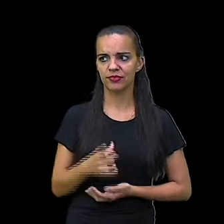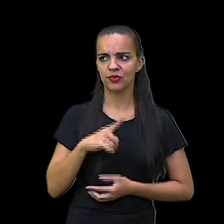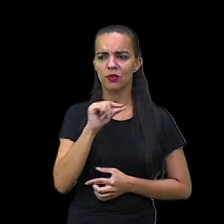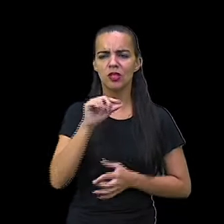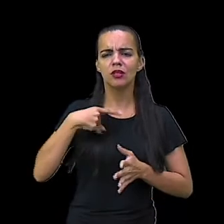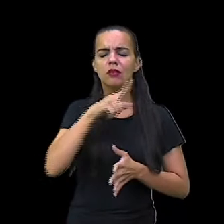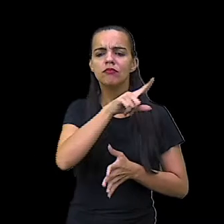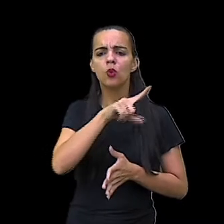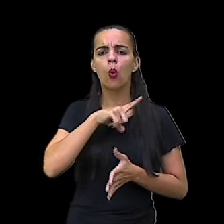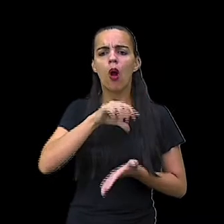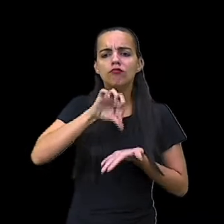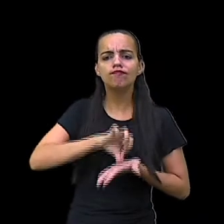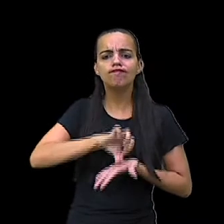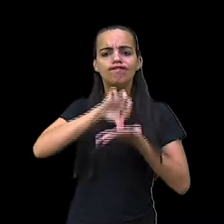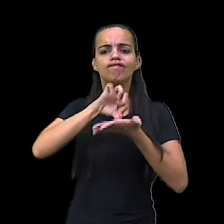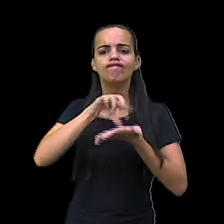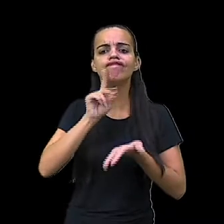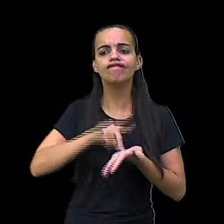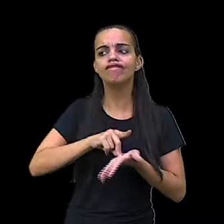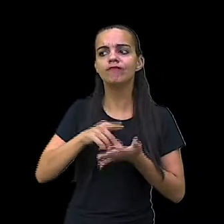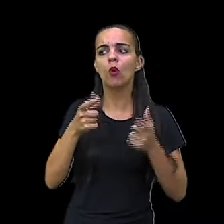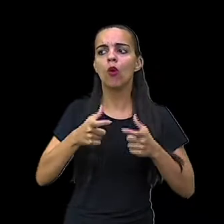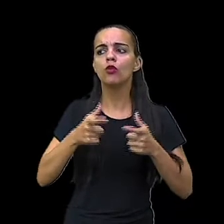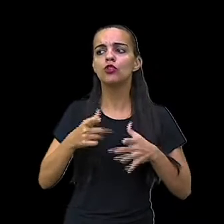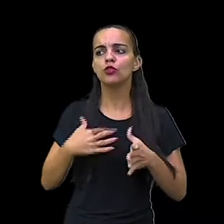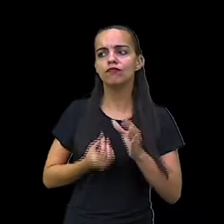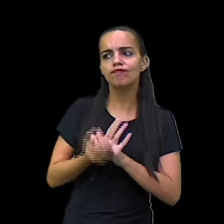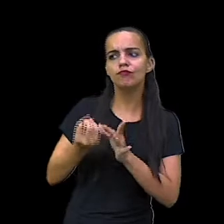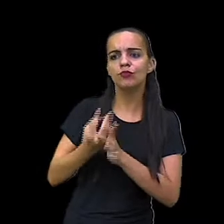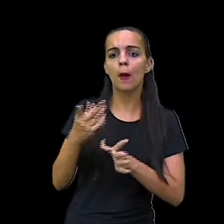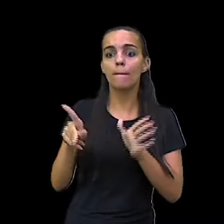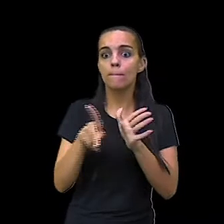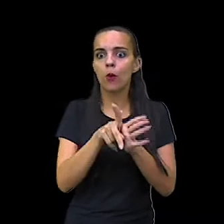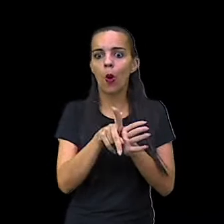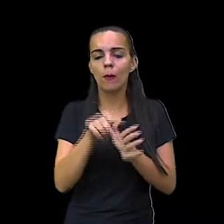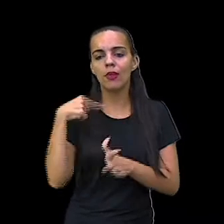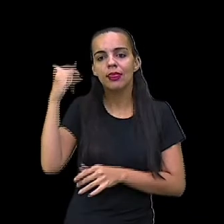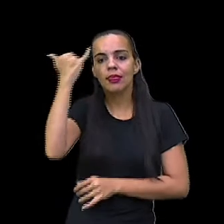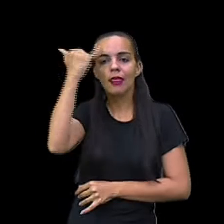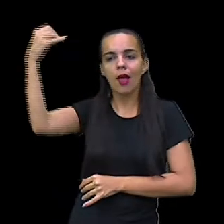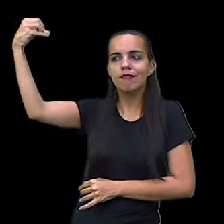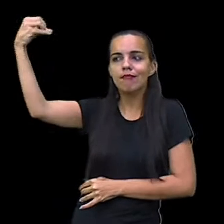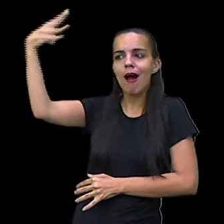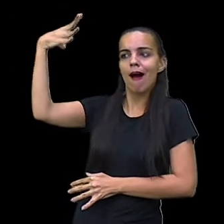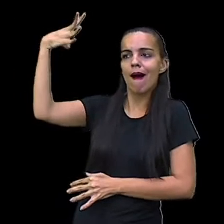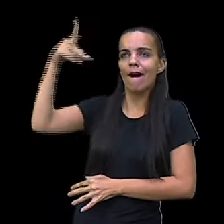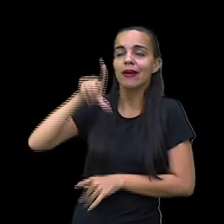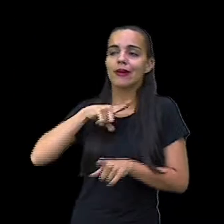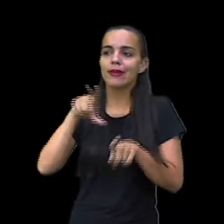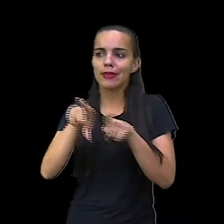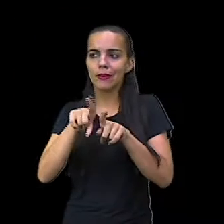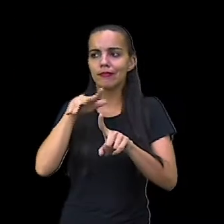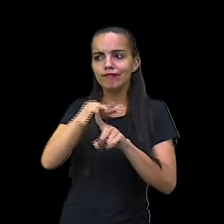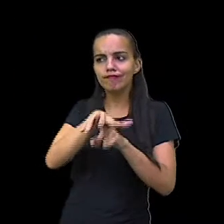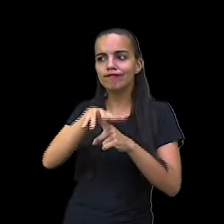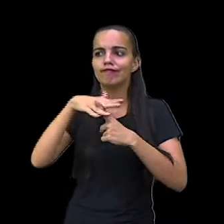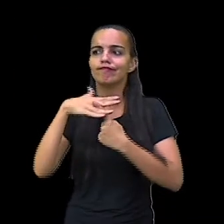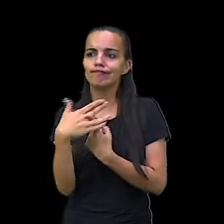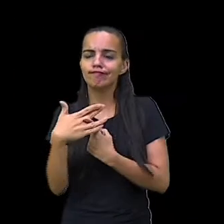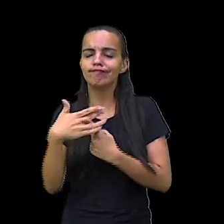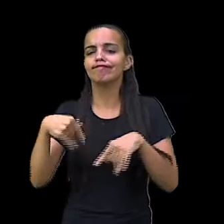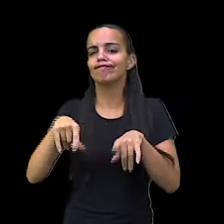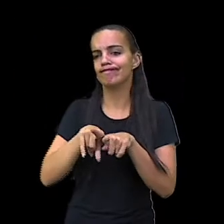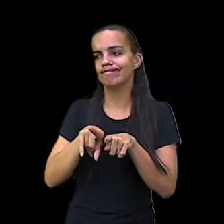origem do anarquismo está nas ideias iluministas de Rousseau e no socialismo de Marx e